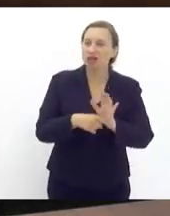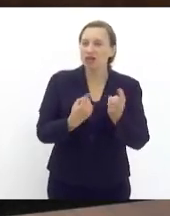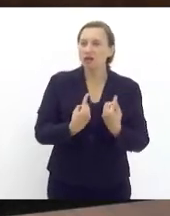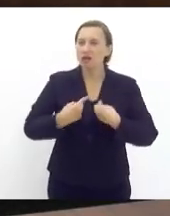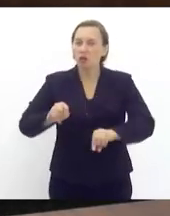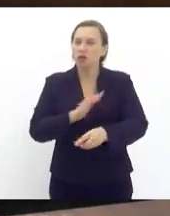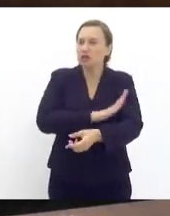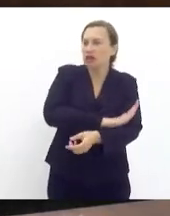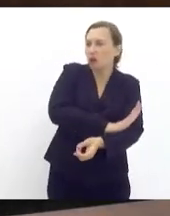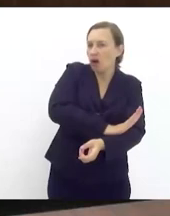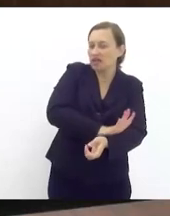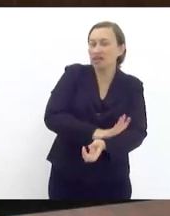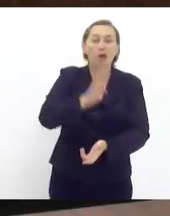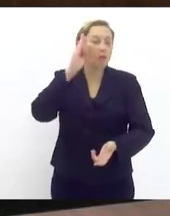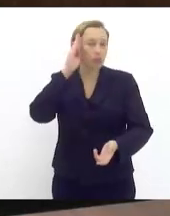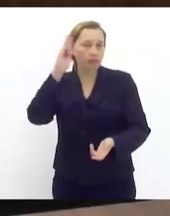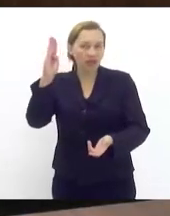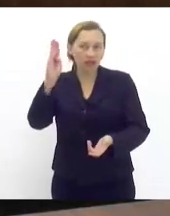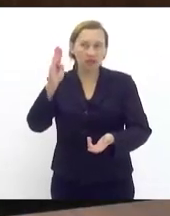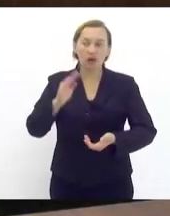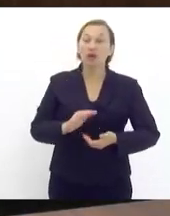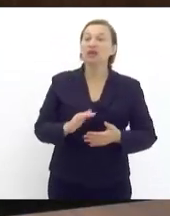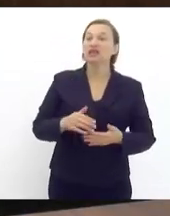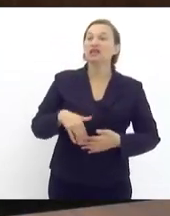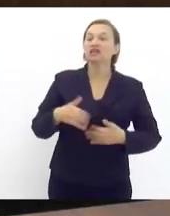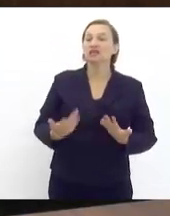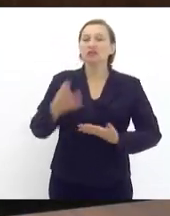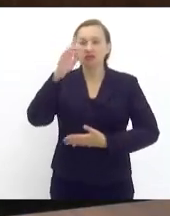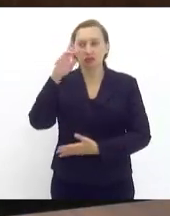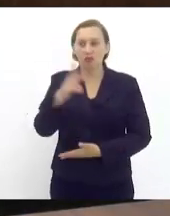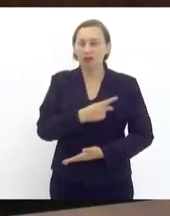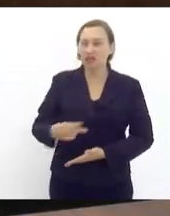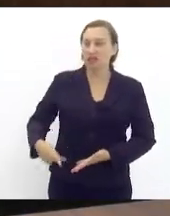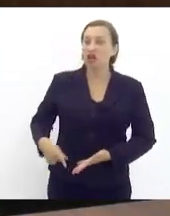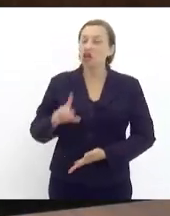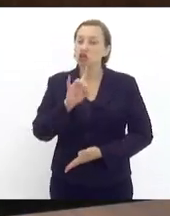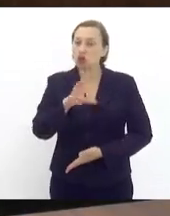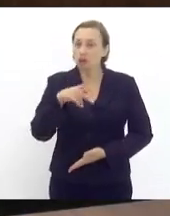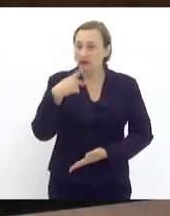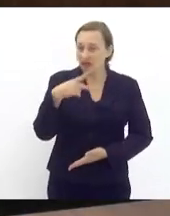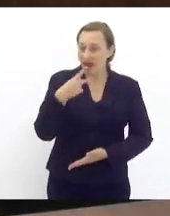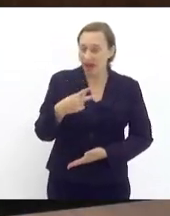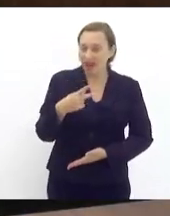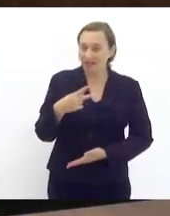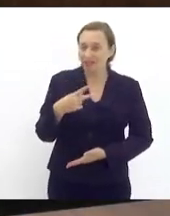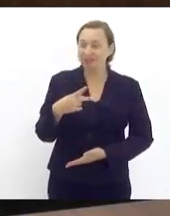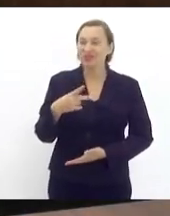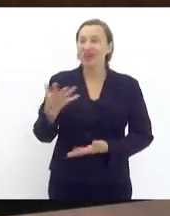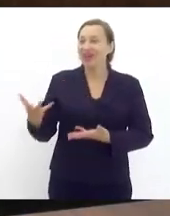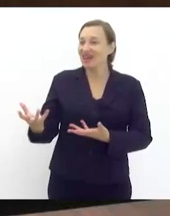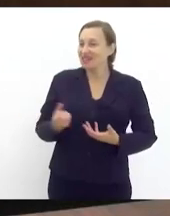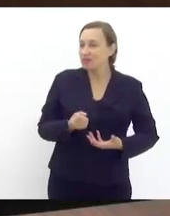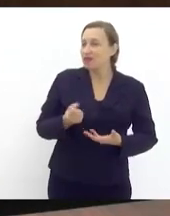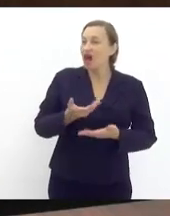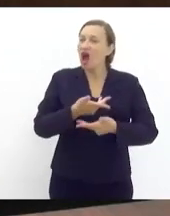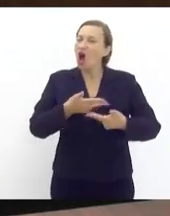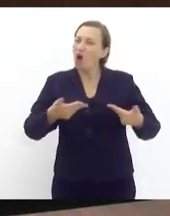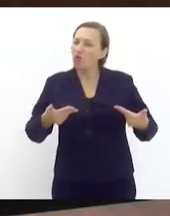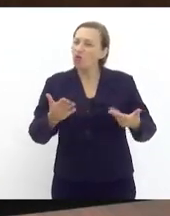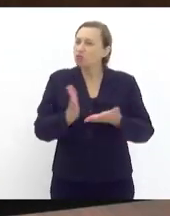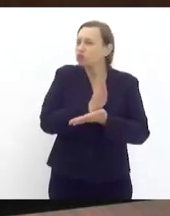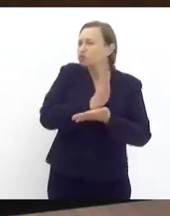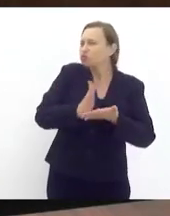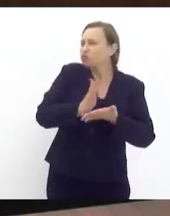ao racismo é fundamental E aí senhor presidente só só para dizer que eu tenho recebido algumas algumas